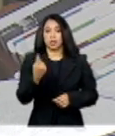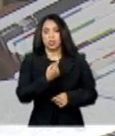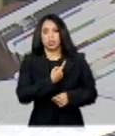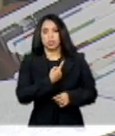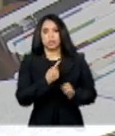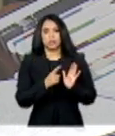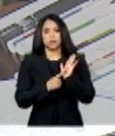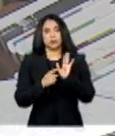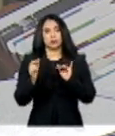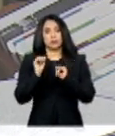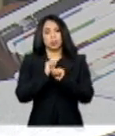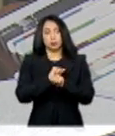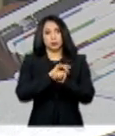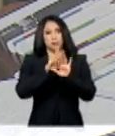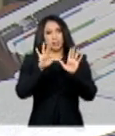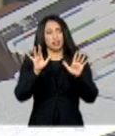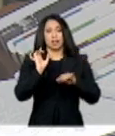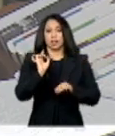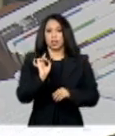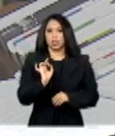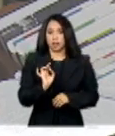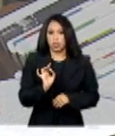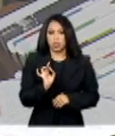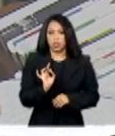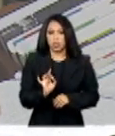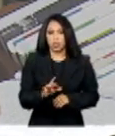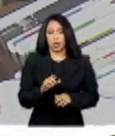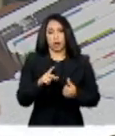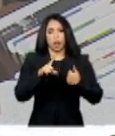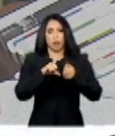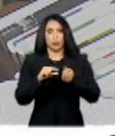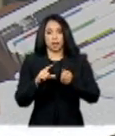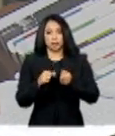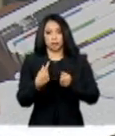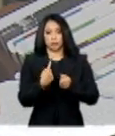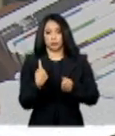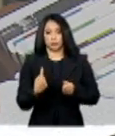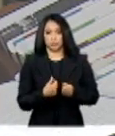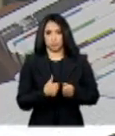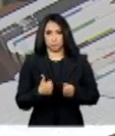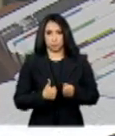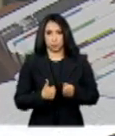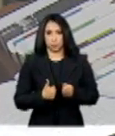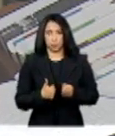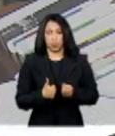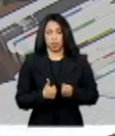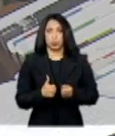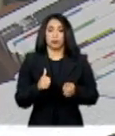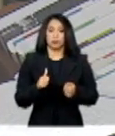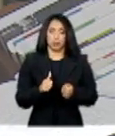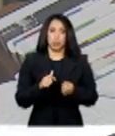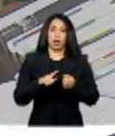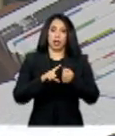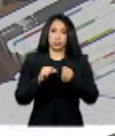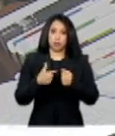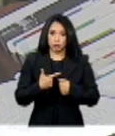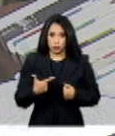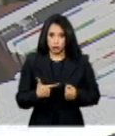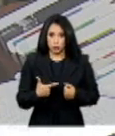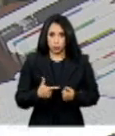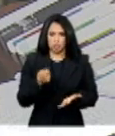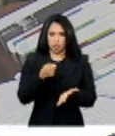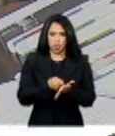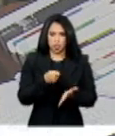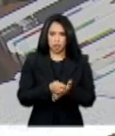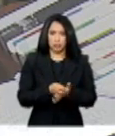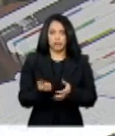e estamos nos pronunciando apenas com relação ao artigo primeiro porque com relação ao artigo 2º que exige a religação no prazo de